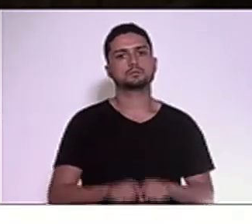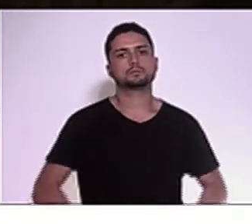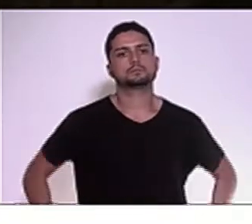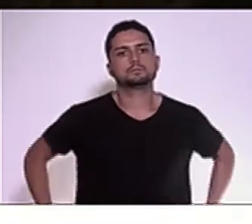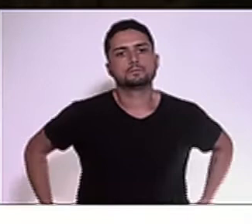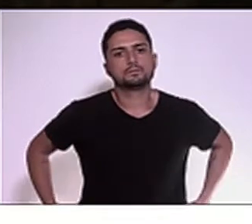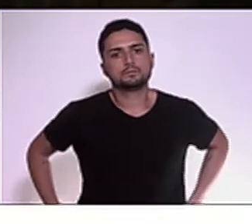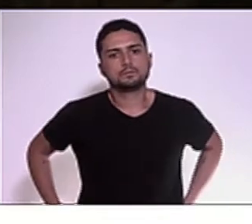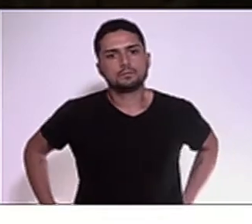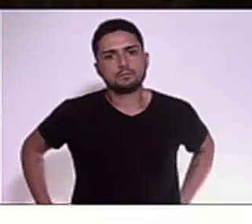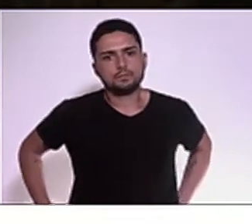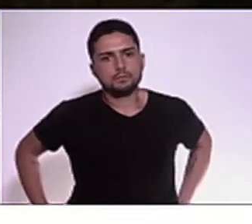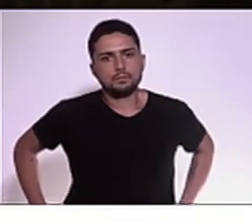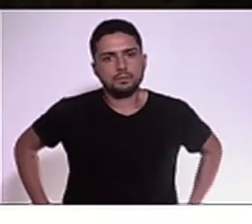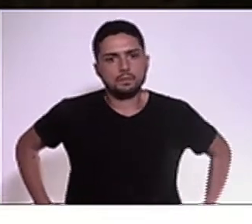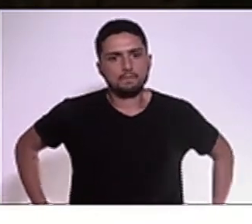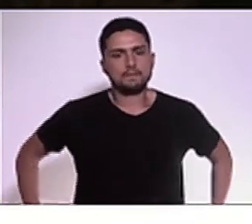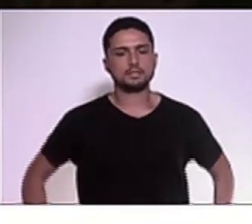em concursos e